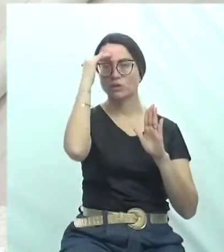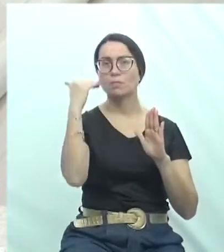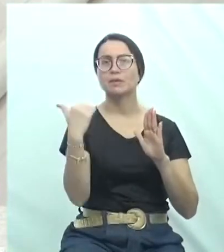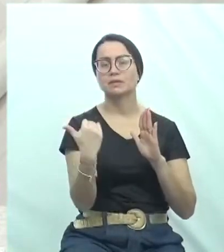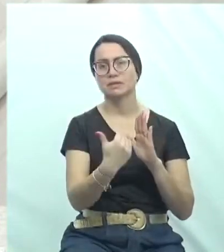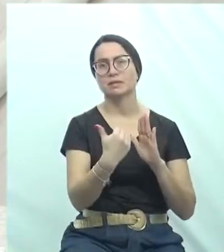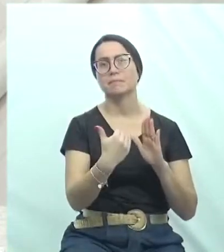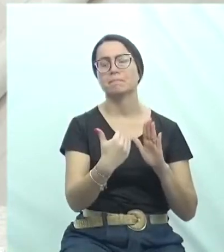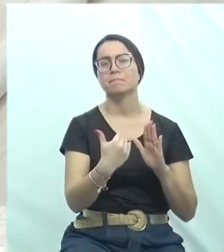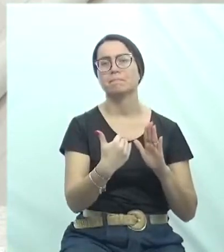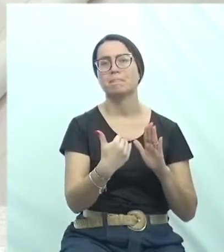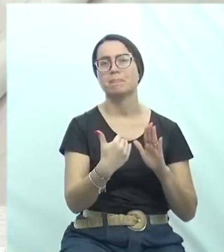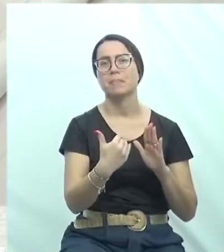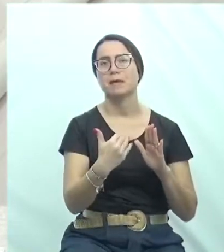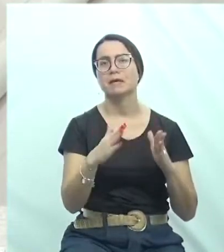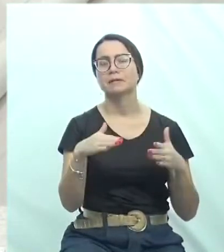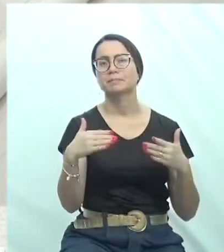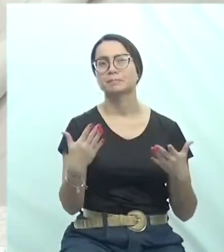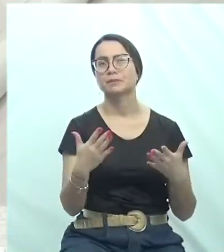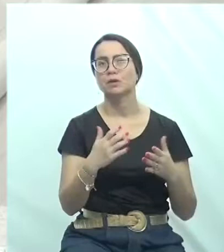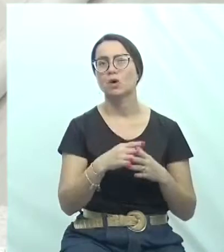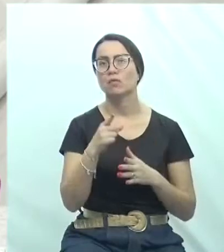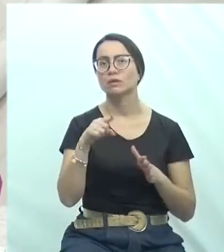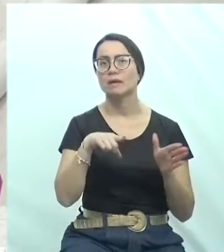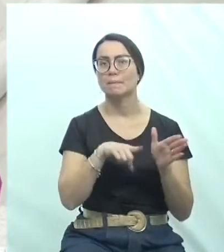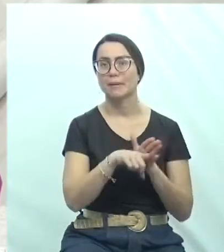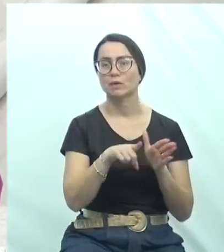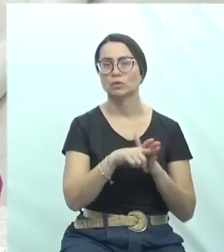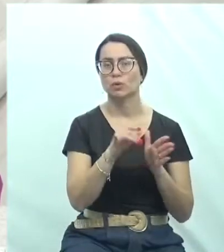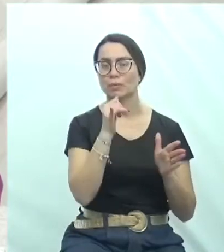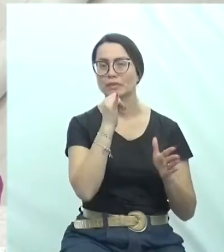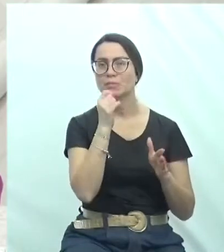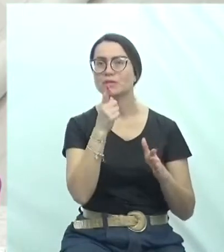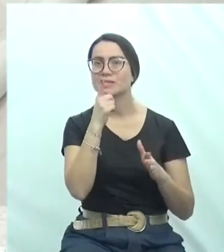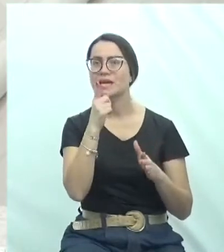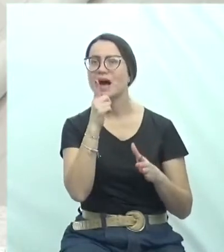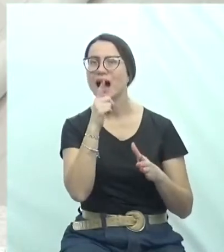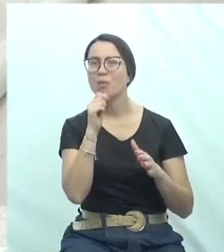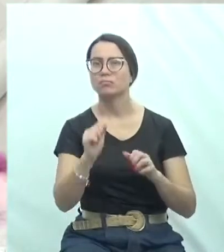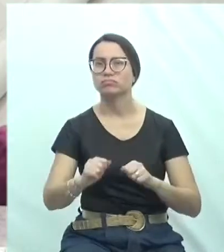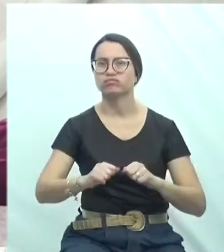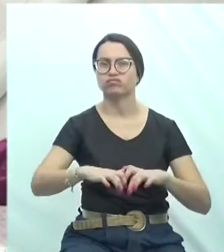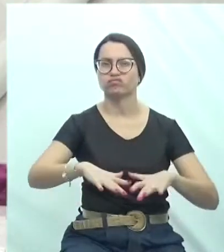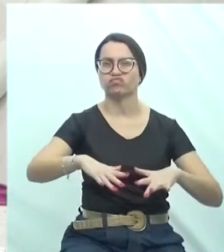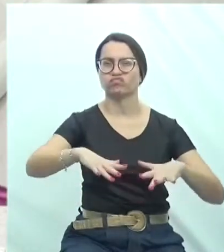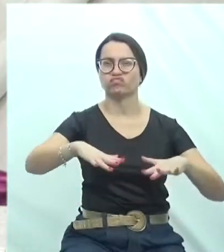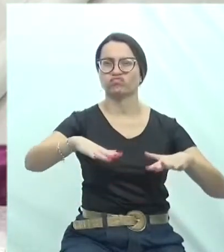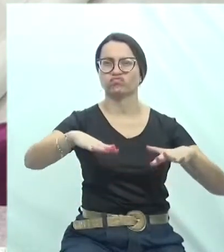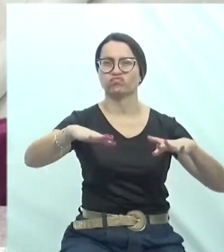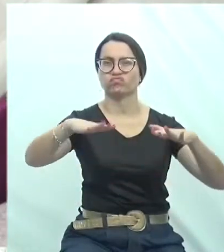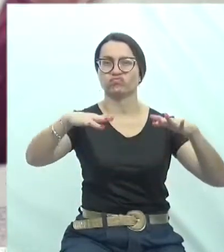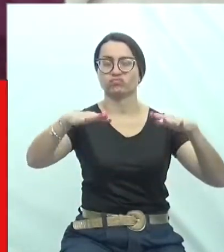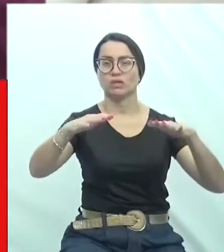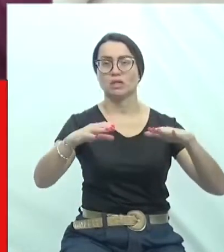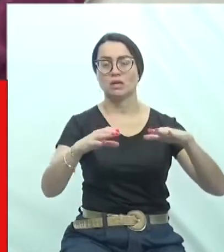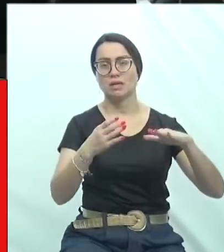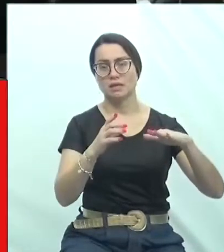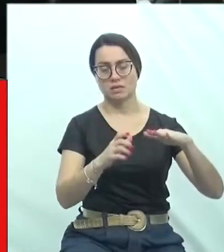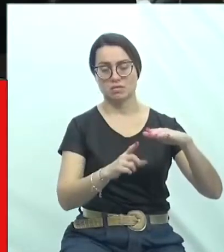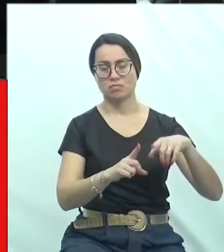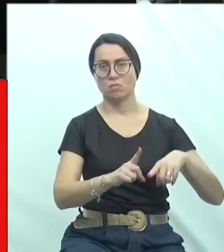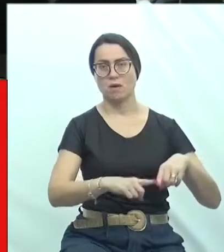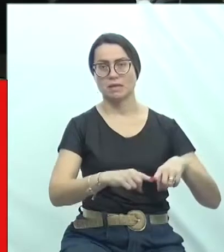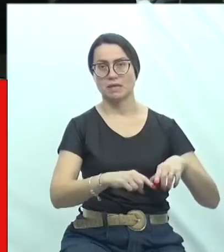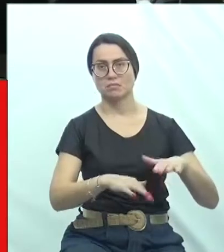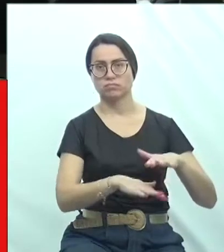equipamento. Tá? E geralmente, você perguntou, alagamento, geralmente a gente tem uma saída abaixo de qualquer, você pode notar